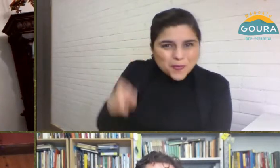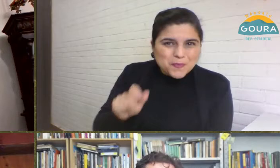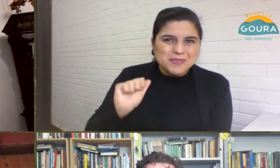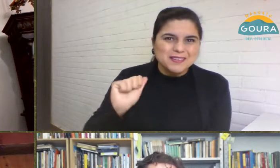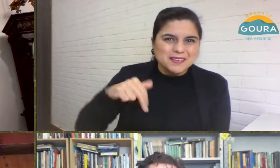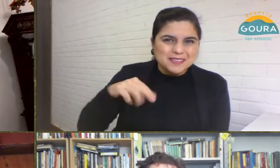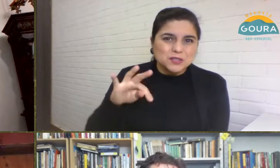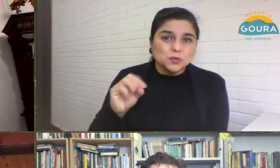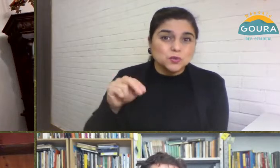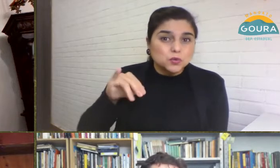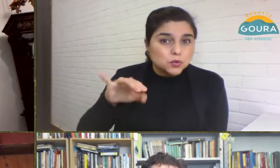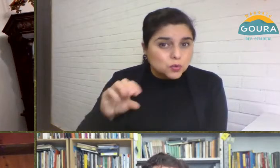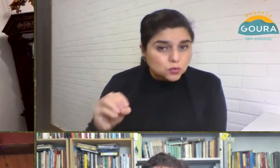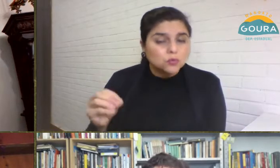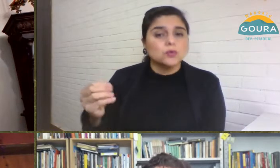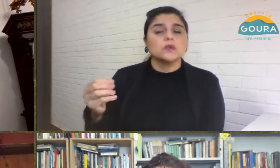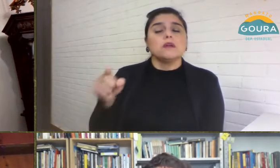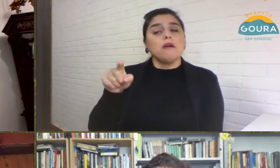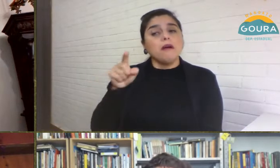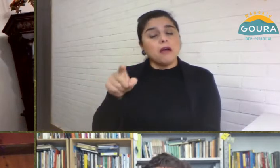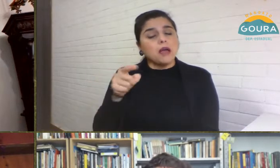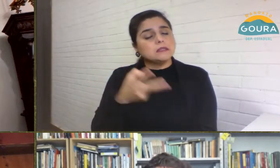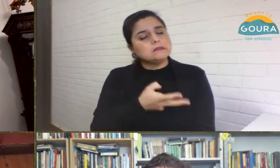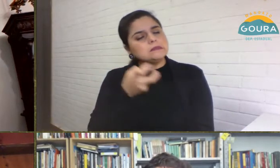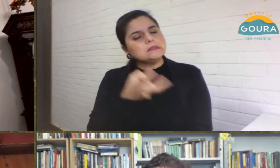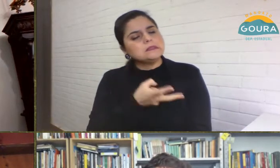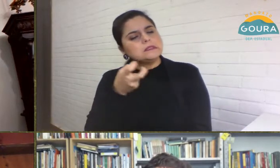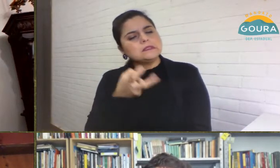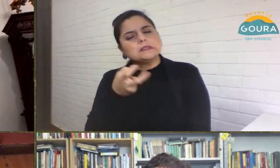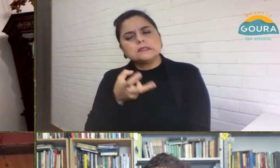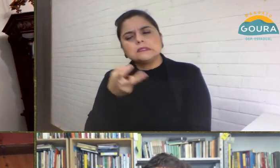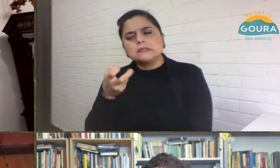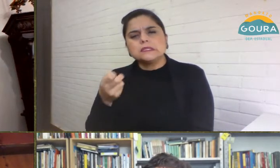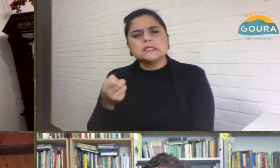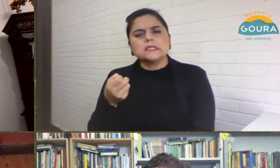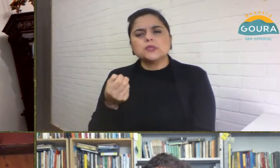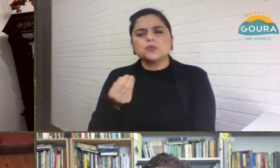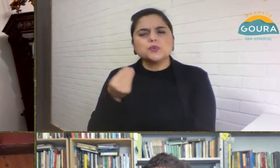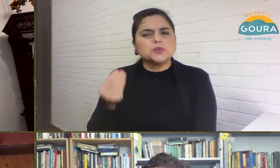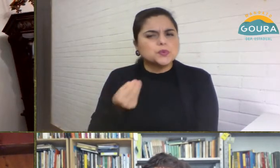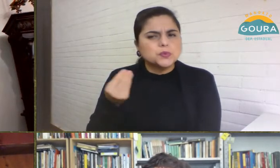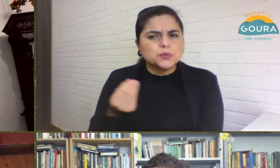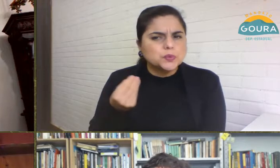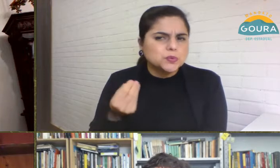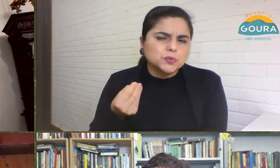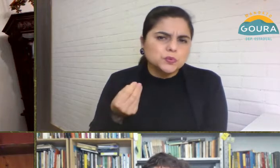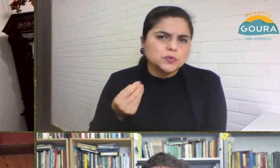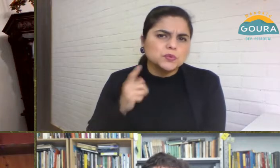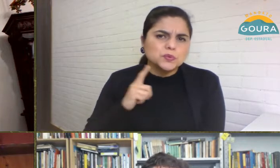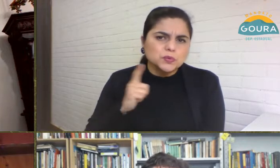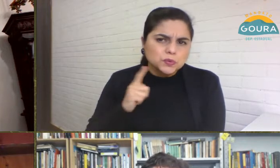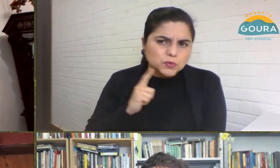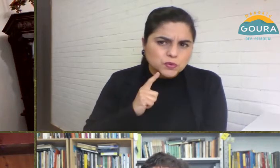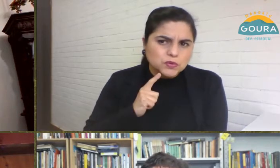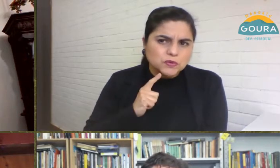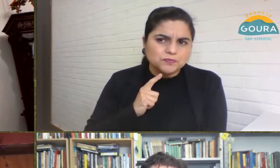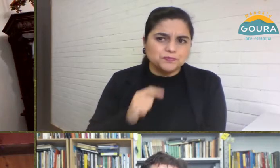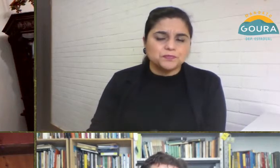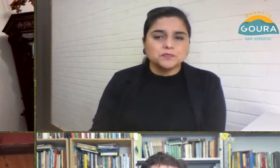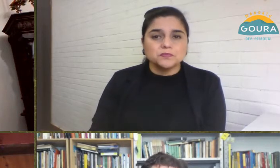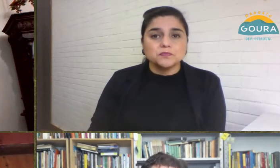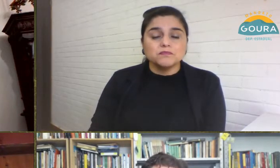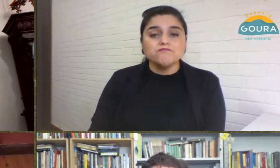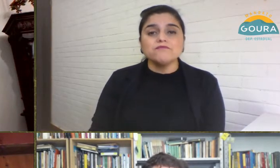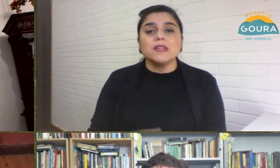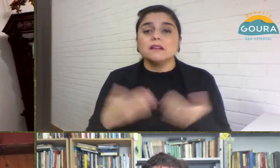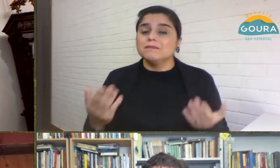de algumas perplexidades que mesmo no meio técnico ainda existiam e que não eram resolvidas